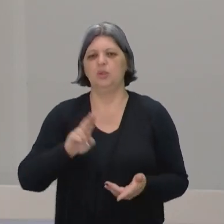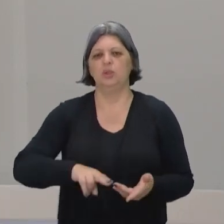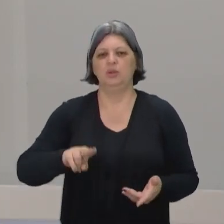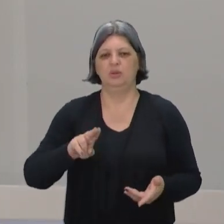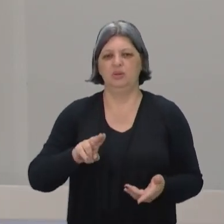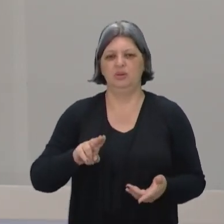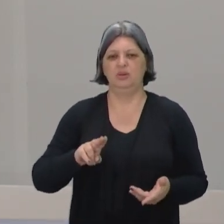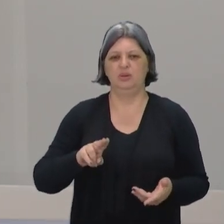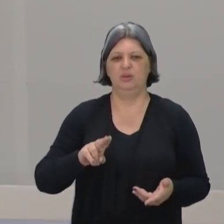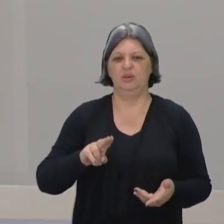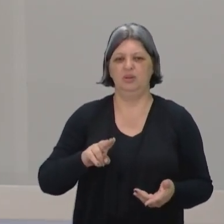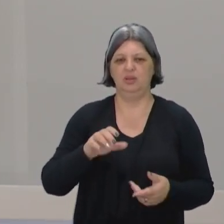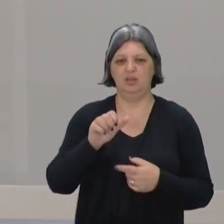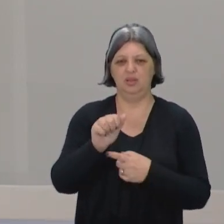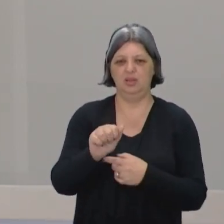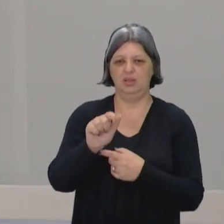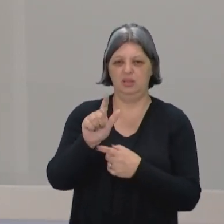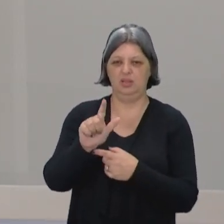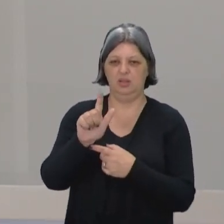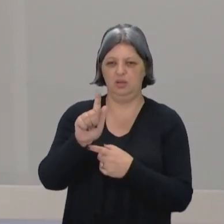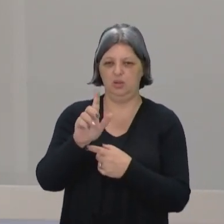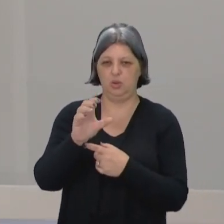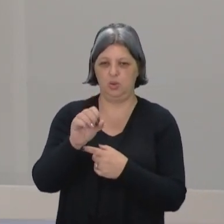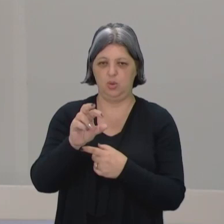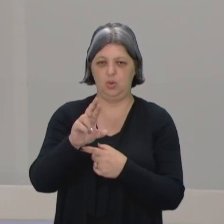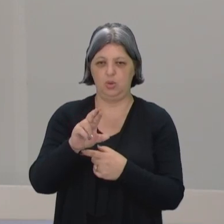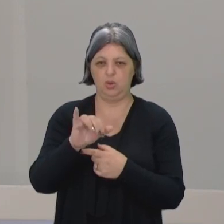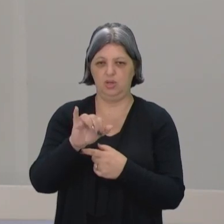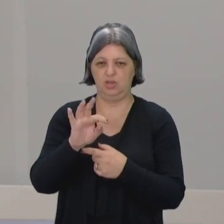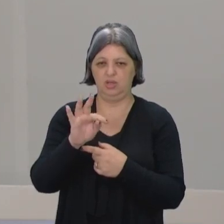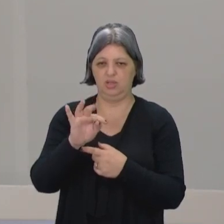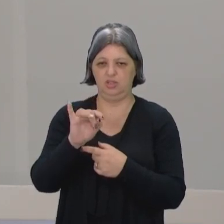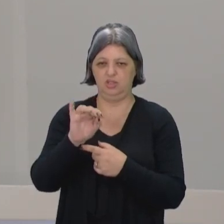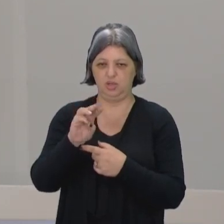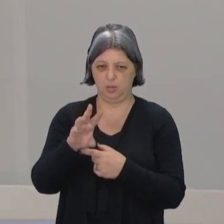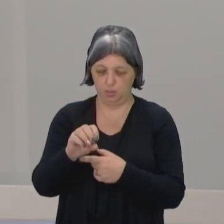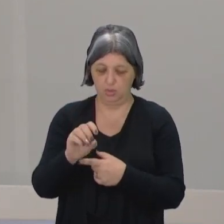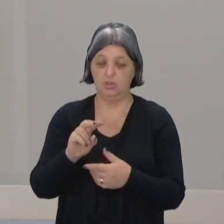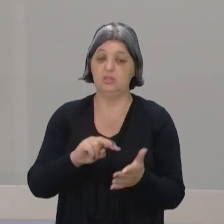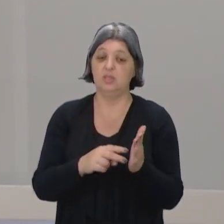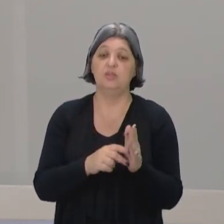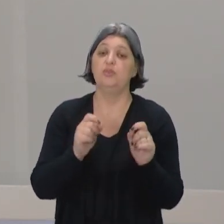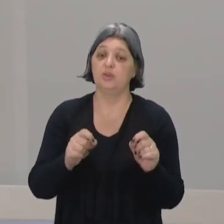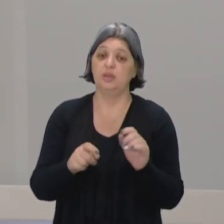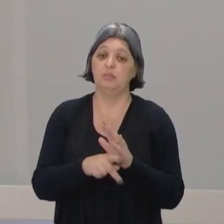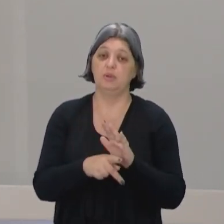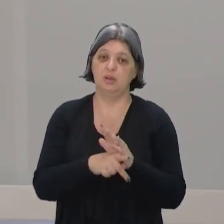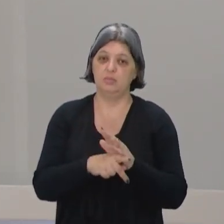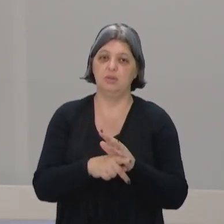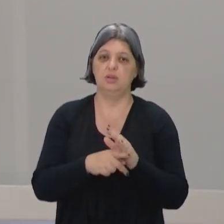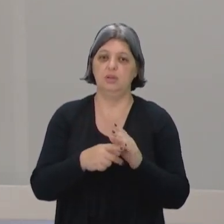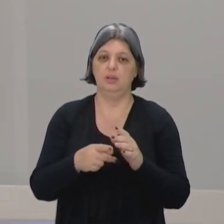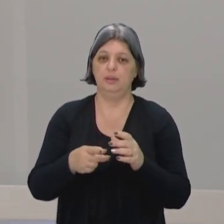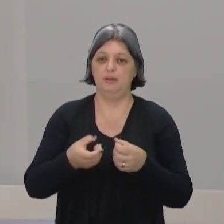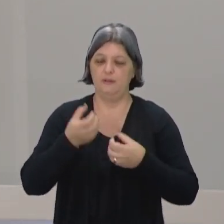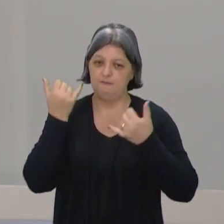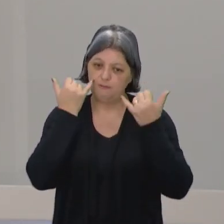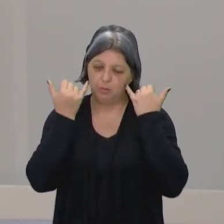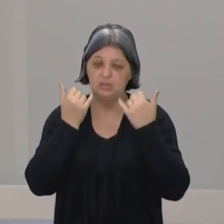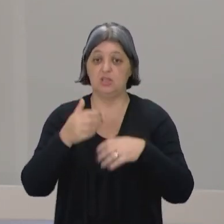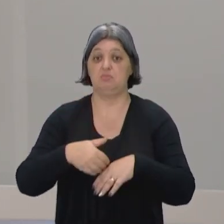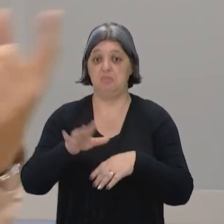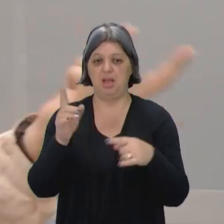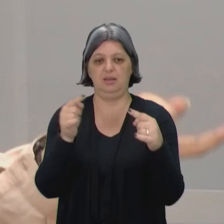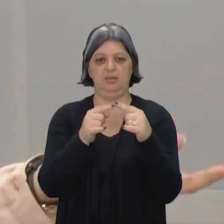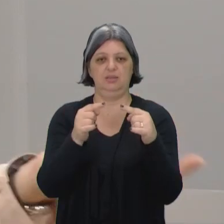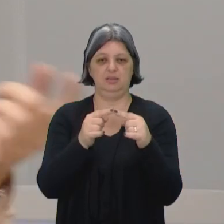errada, algoritmos, né? Algoritmos. Você vai reforçar esse algoritmo. Então, vai ficar gerando para você mais informações desse tipo. Não